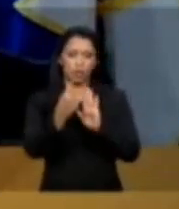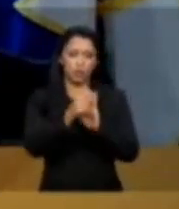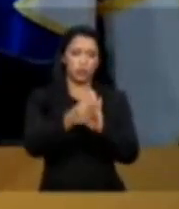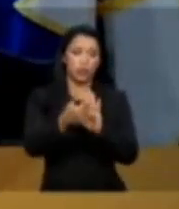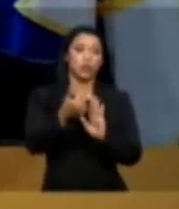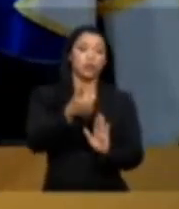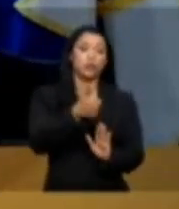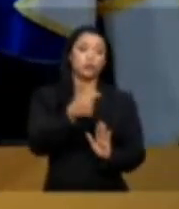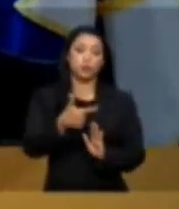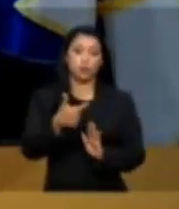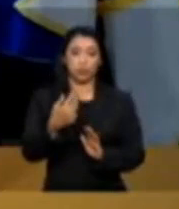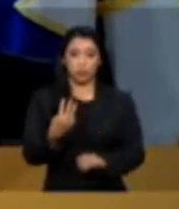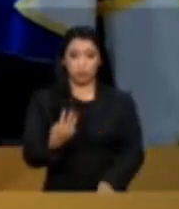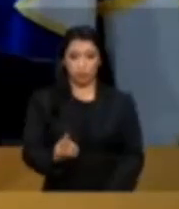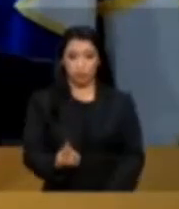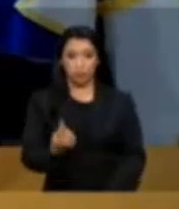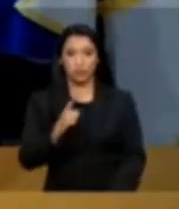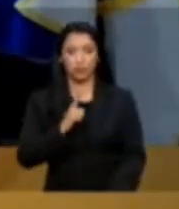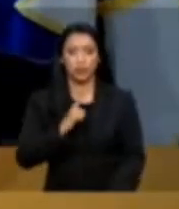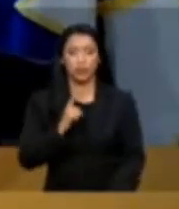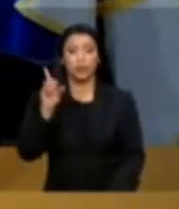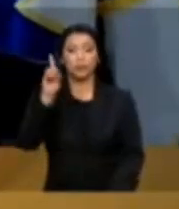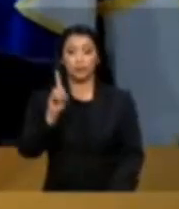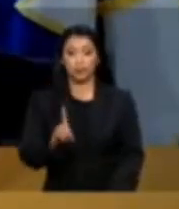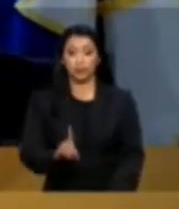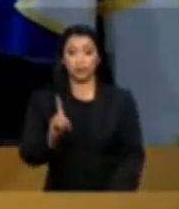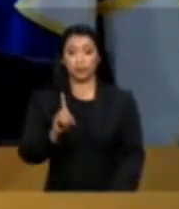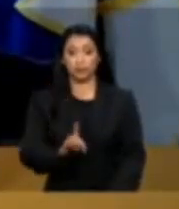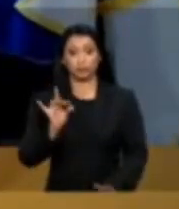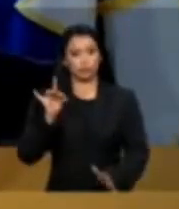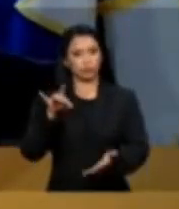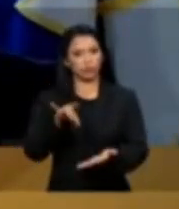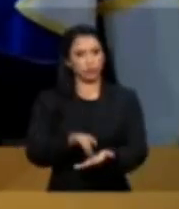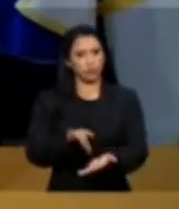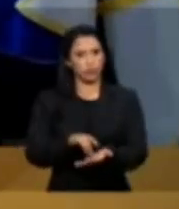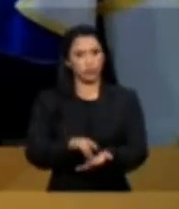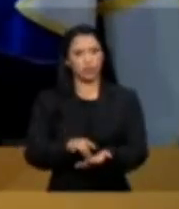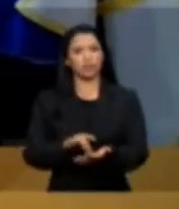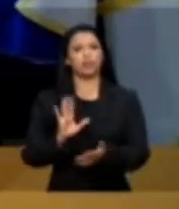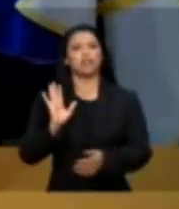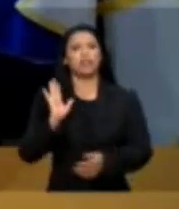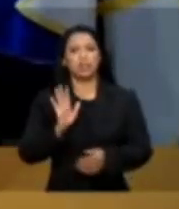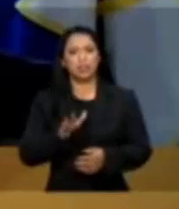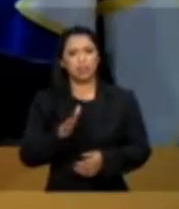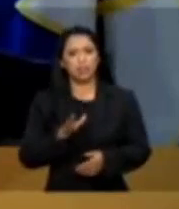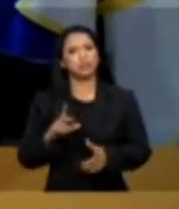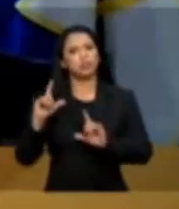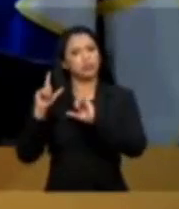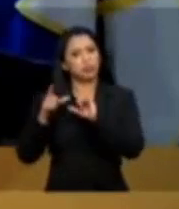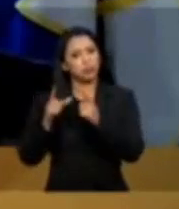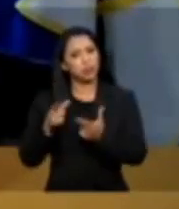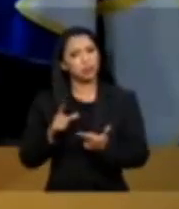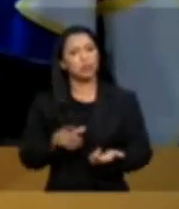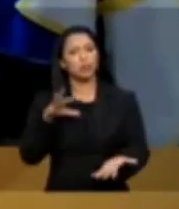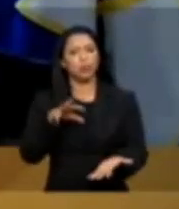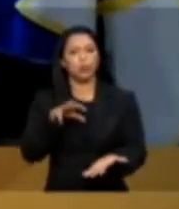231, reconheceu direitos originários sobre as terras que tradicionalmente ocupam.